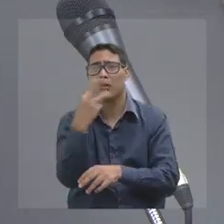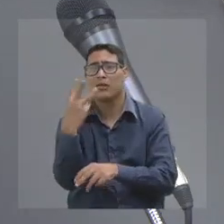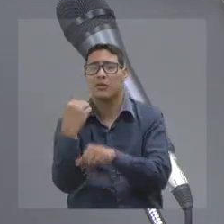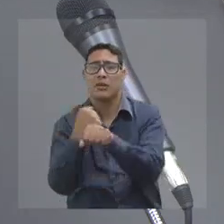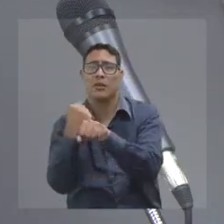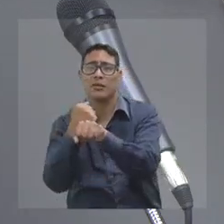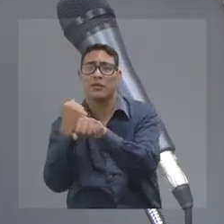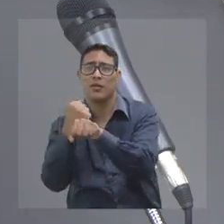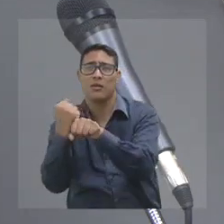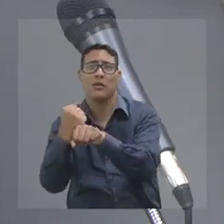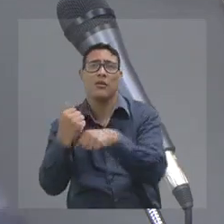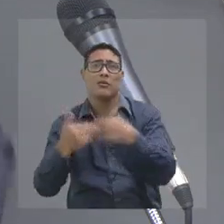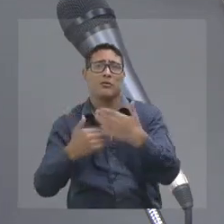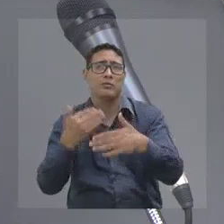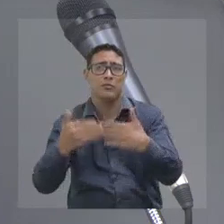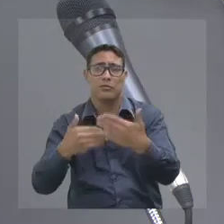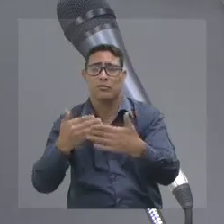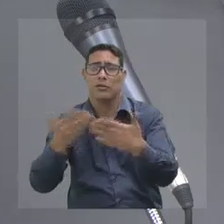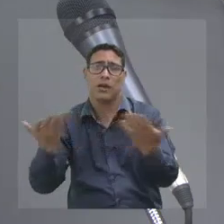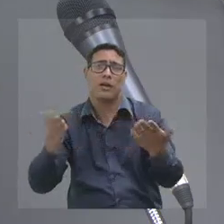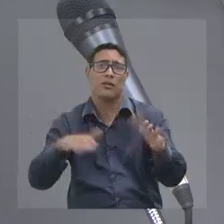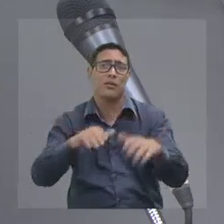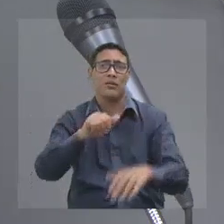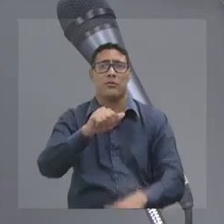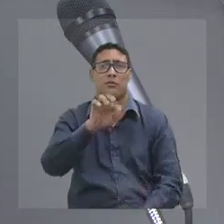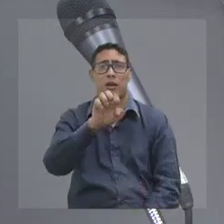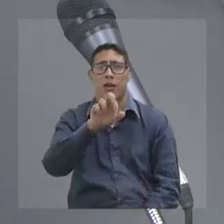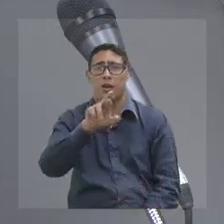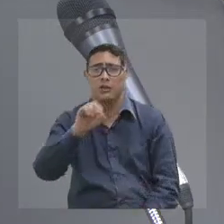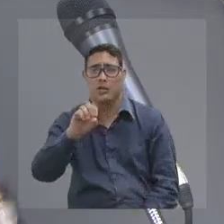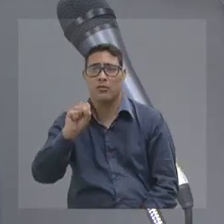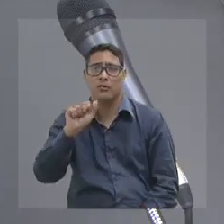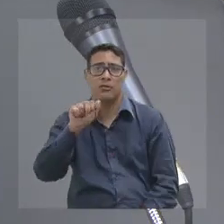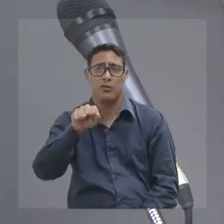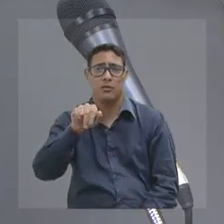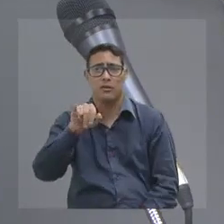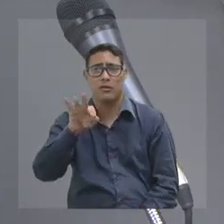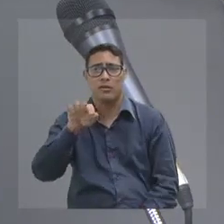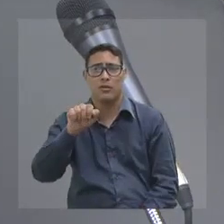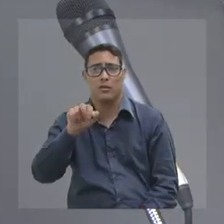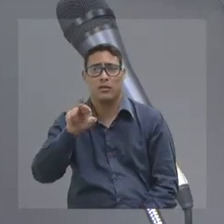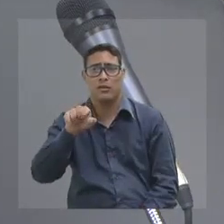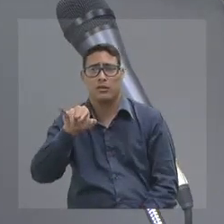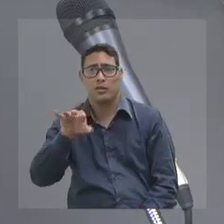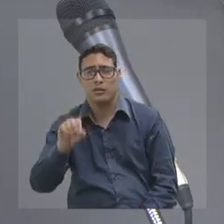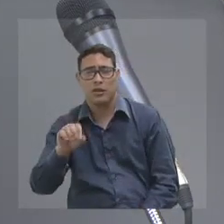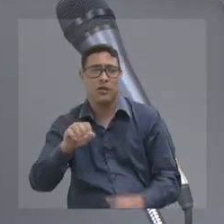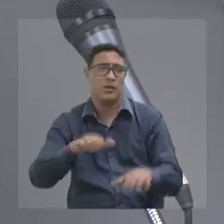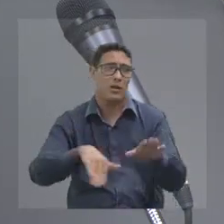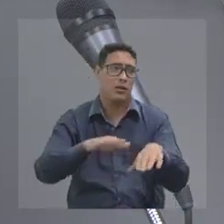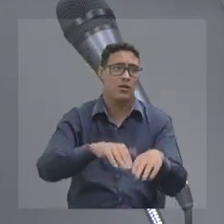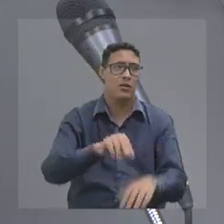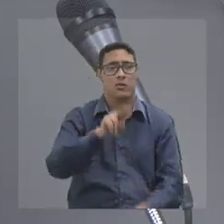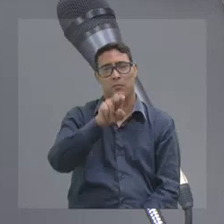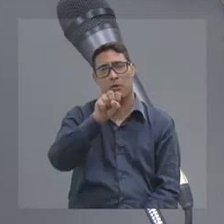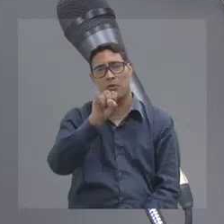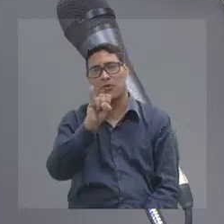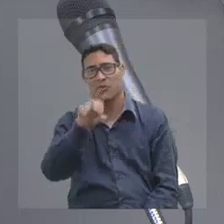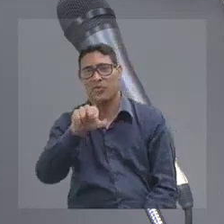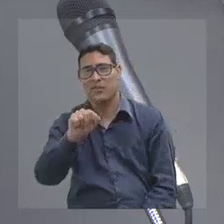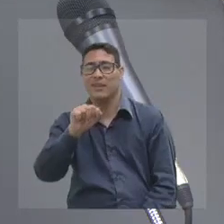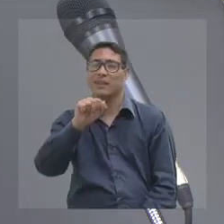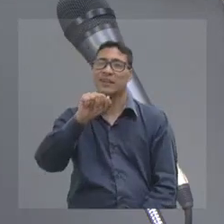de um de repente Um aterro sanitário de repente uma usina de reciclagem que vai